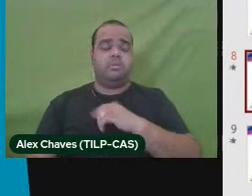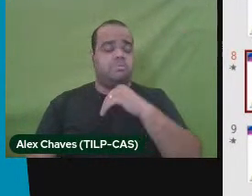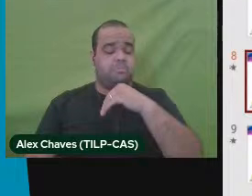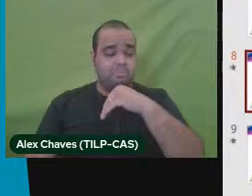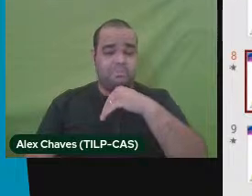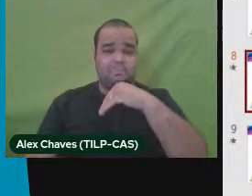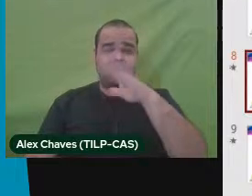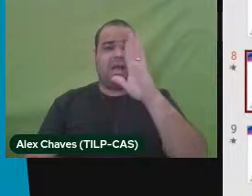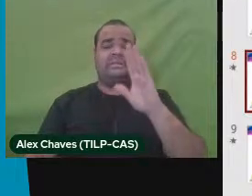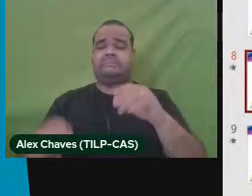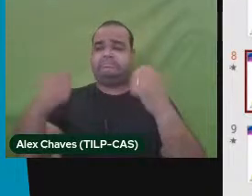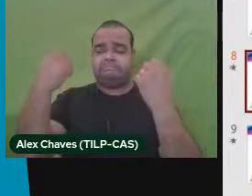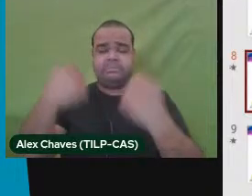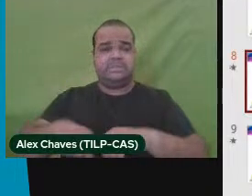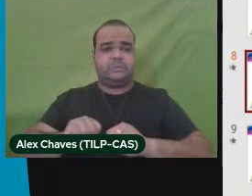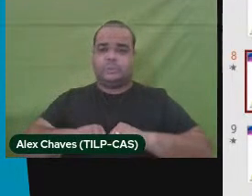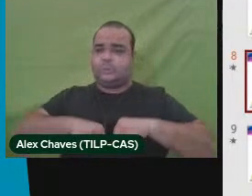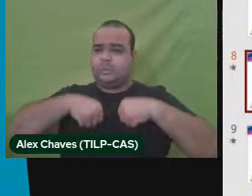é das atitudes.